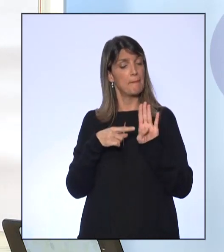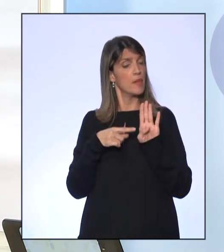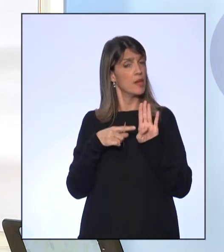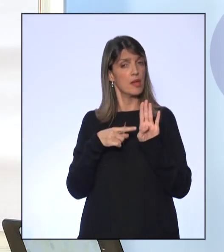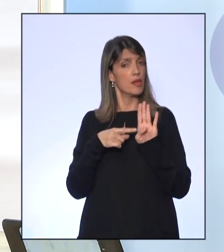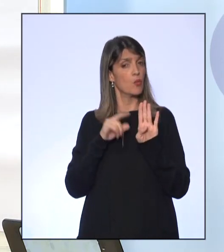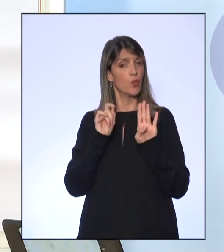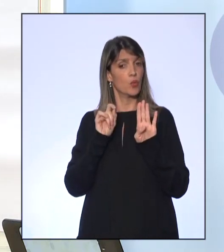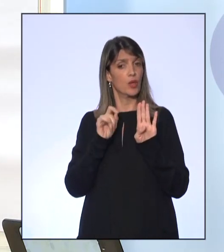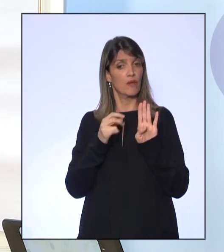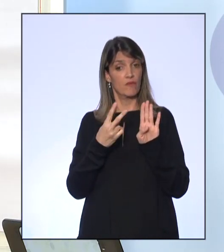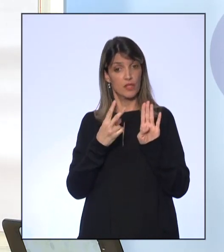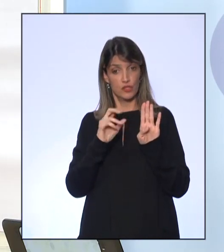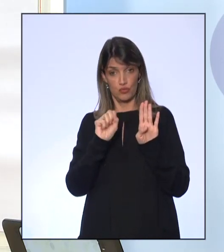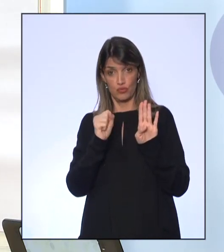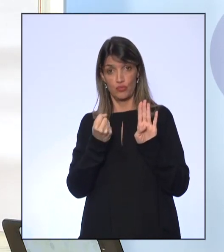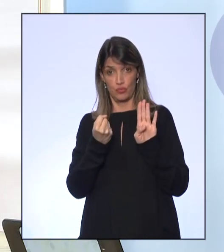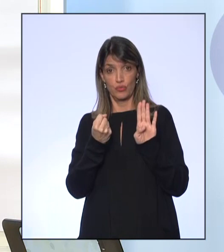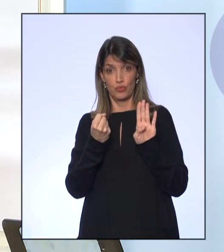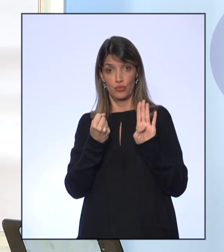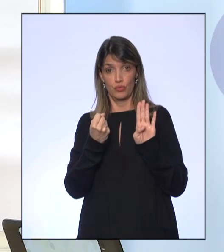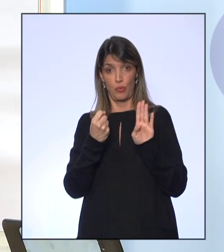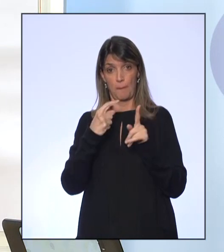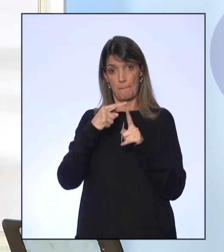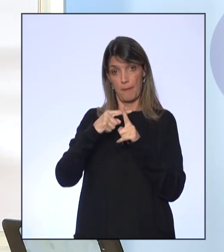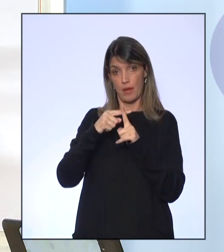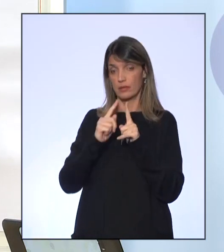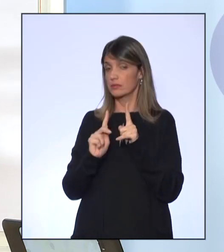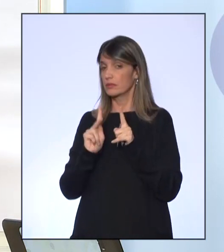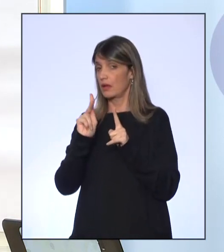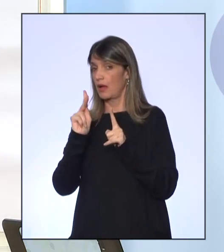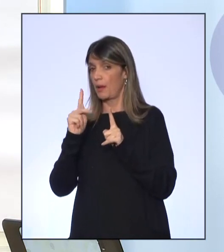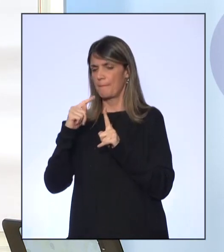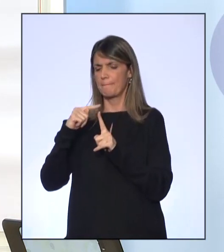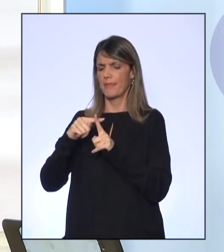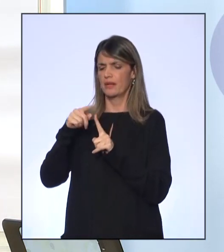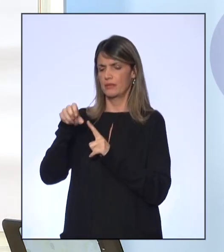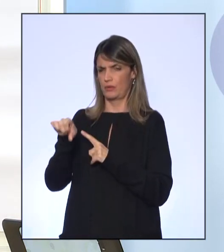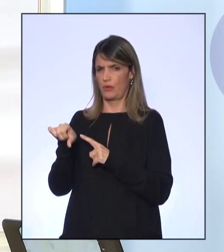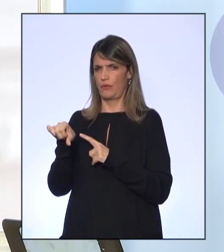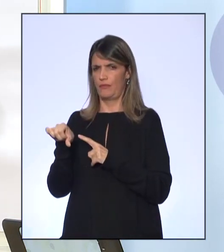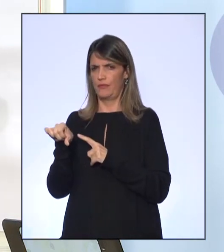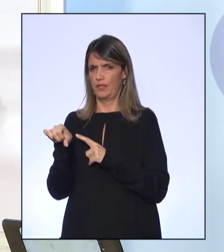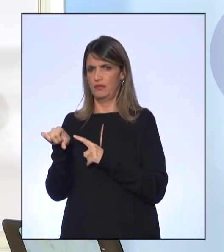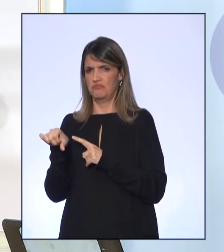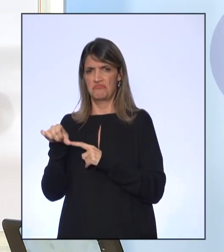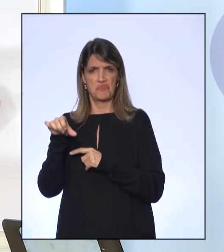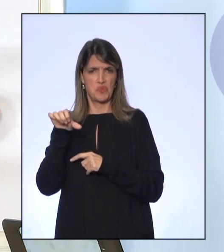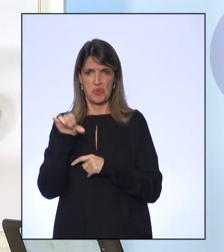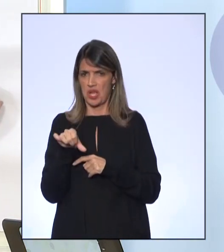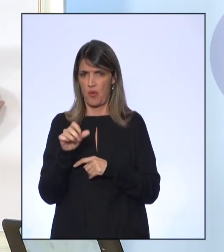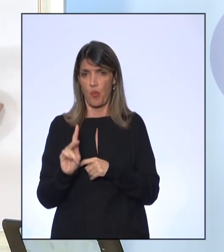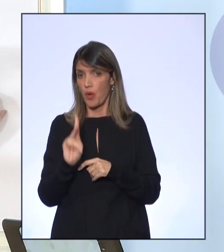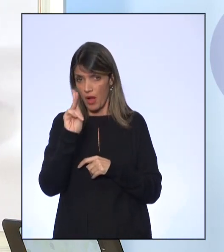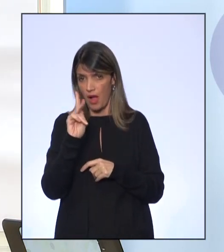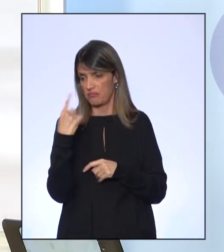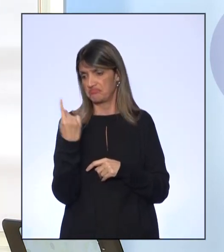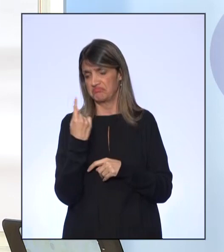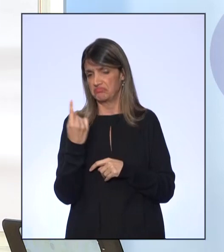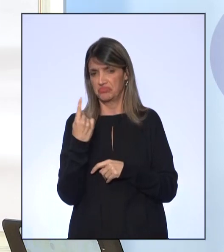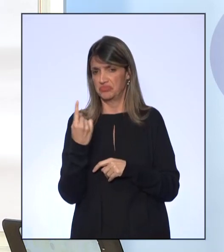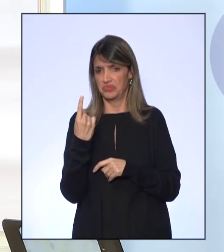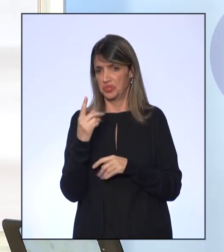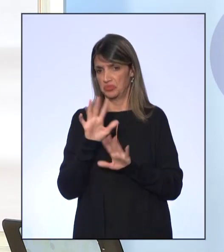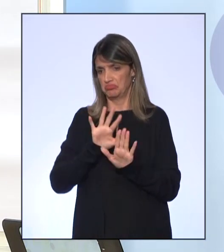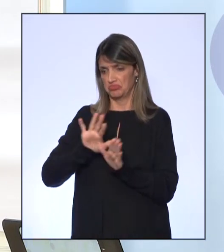quê? É o 28 mais o K mais o 9. O K está sozinho, então vai ficar o K. Só tem